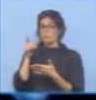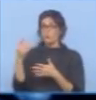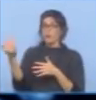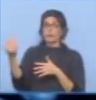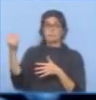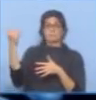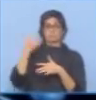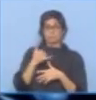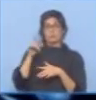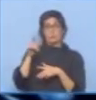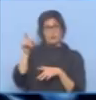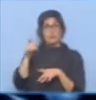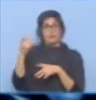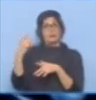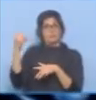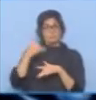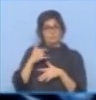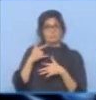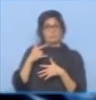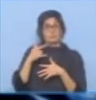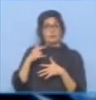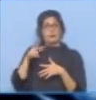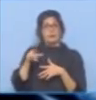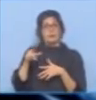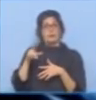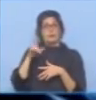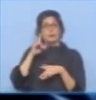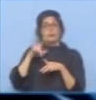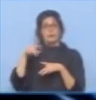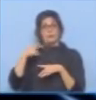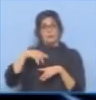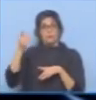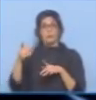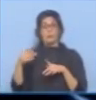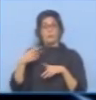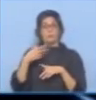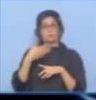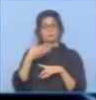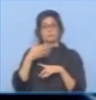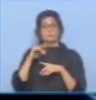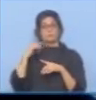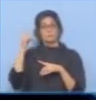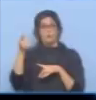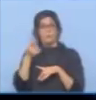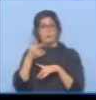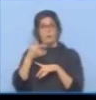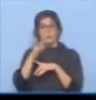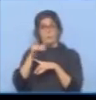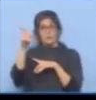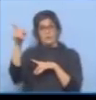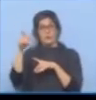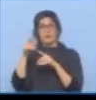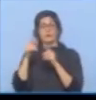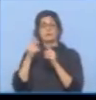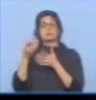primeiro lugar, portanto a iniciativa partiu dela, e nós fomos à embaixada a ter uma reunião com ela, com uma conversa muito simpática, e ela mostrou-se